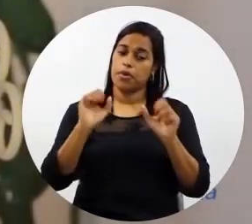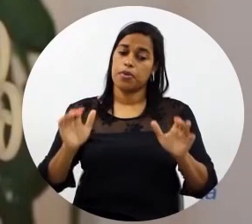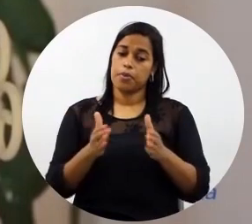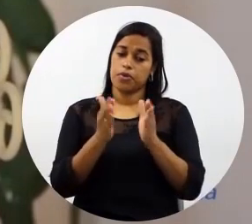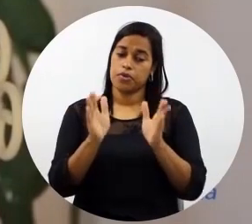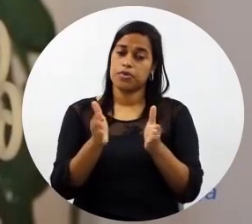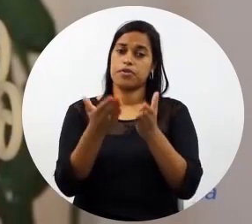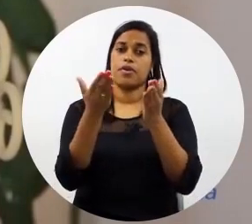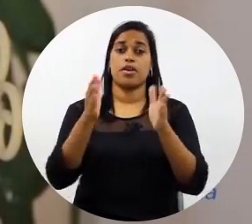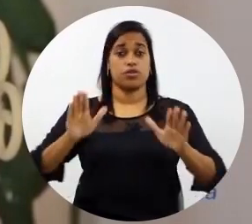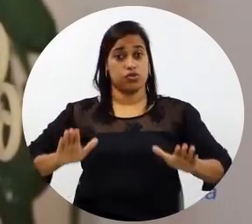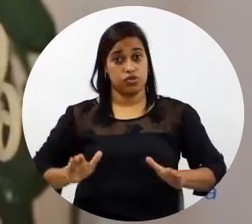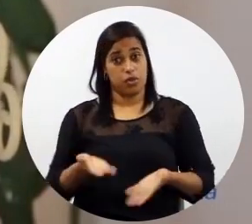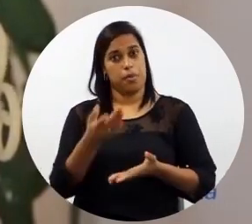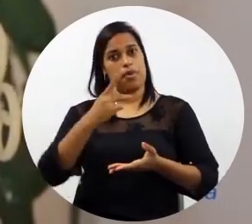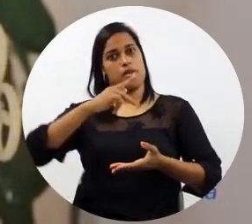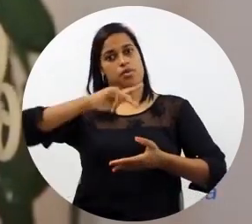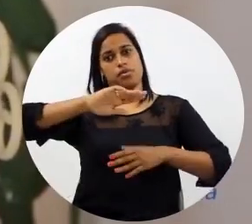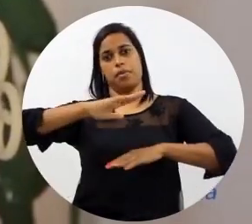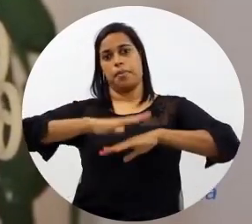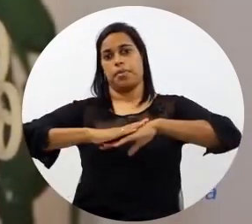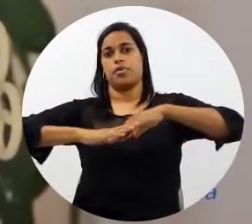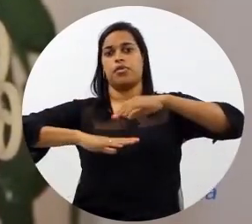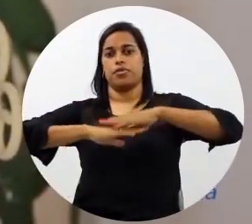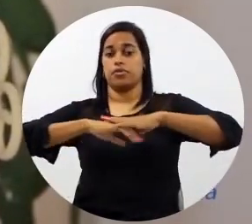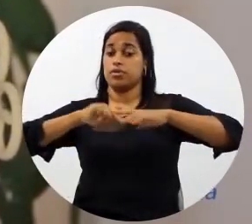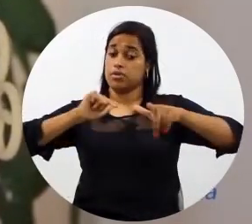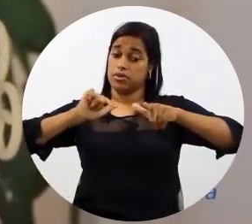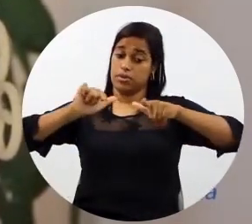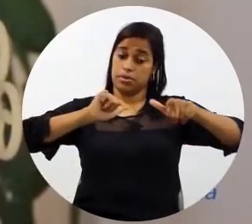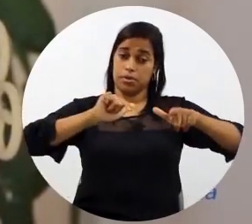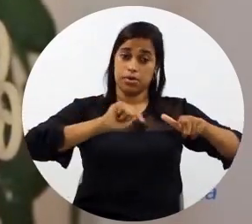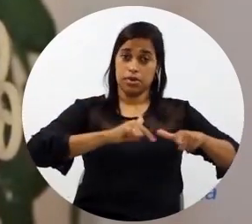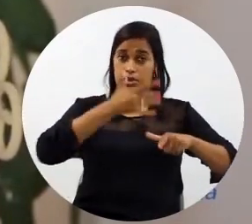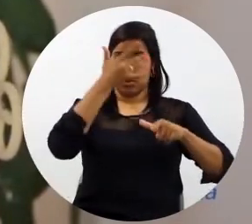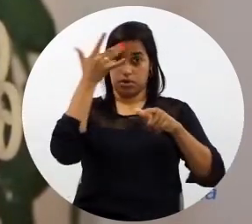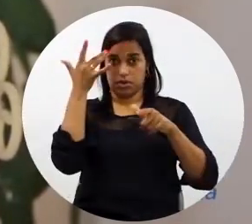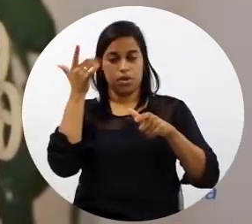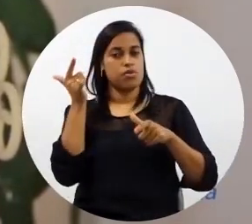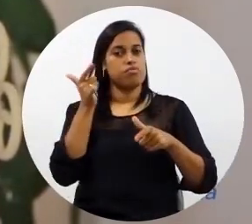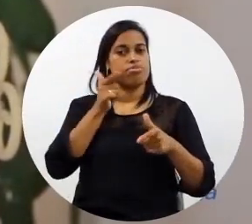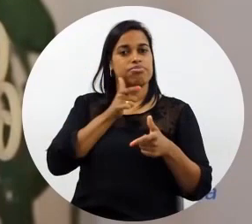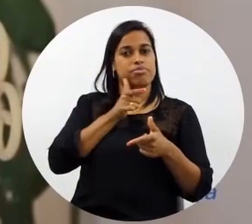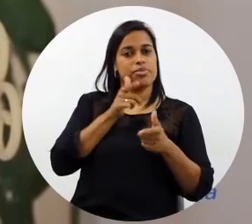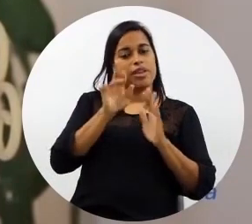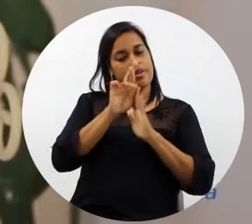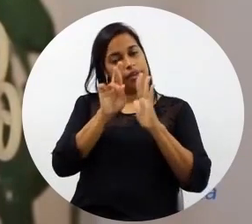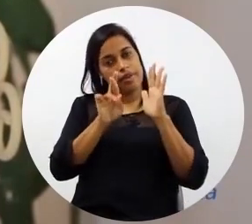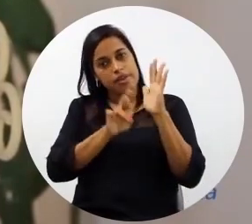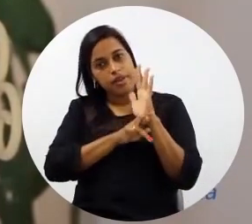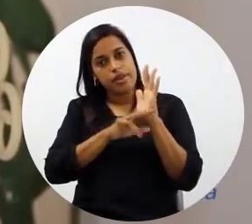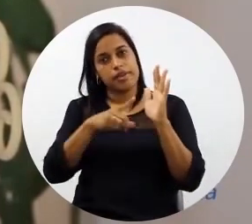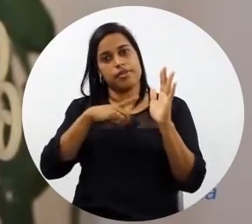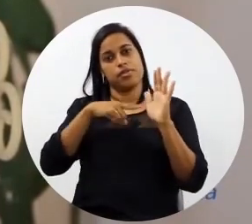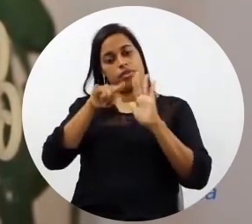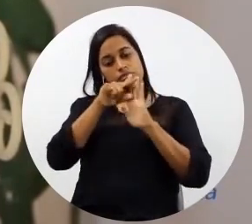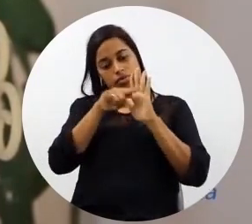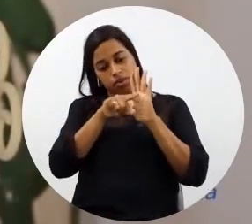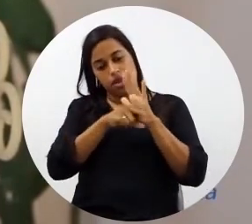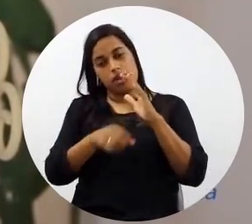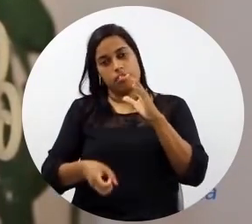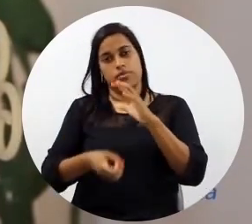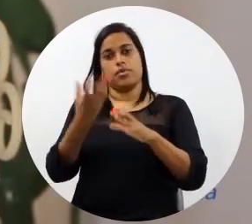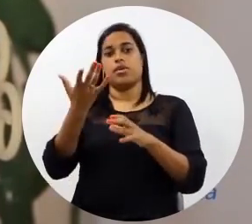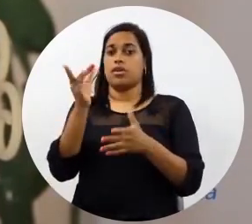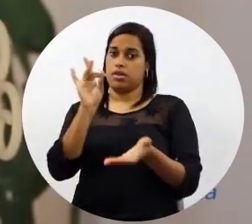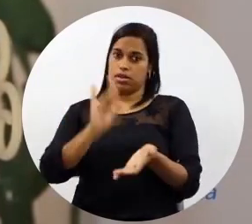motivar estimulando, né, esses colaboradores a seguir as normas, criar programas para que isso